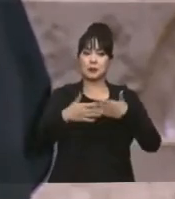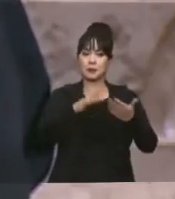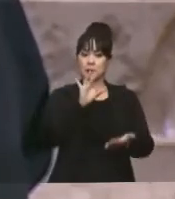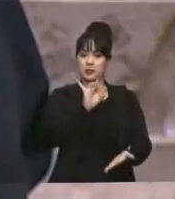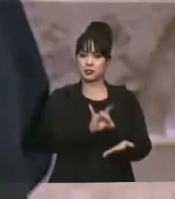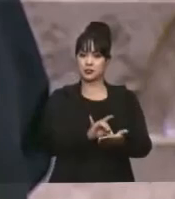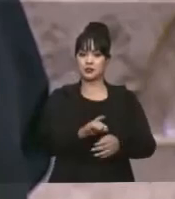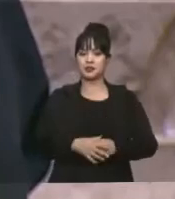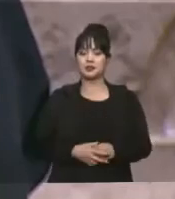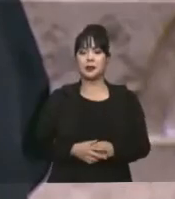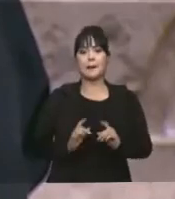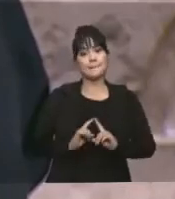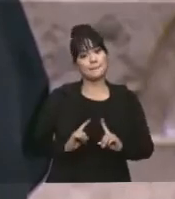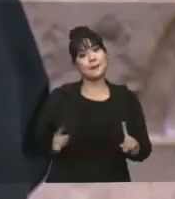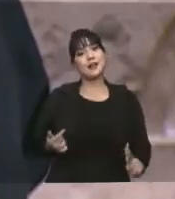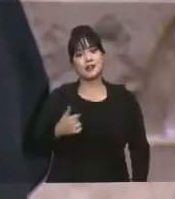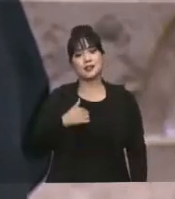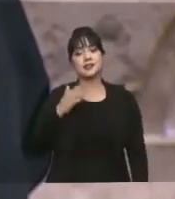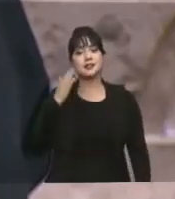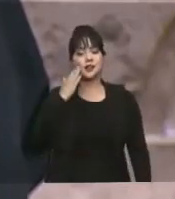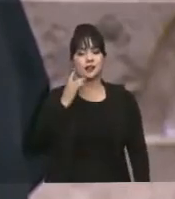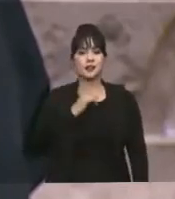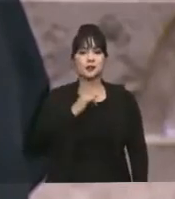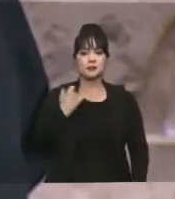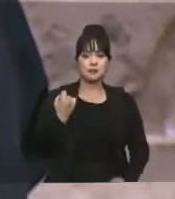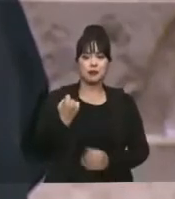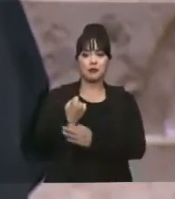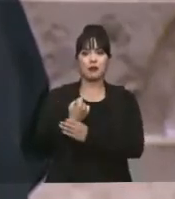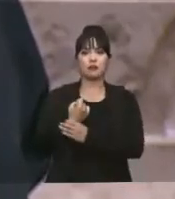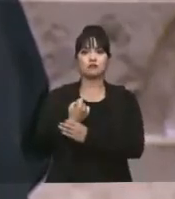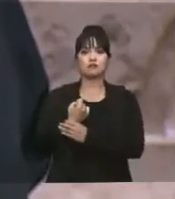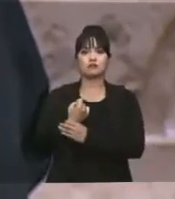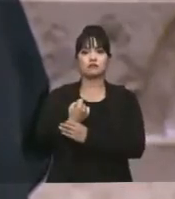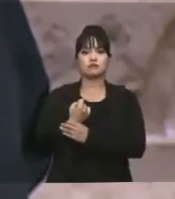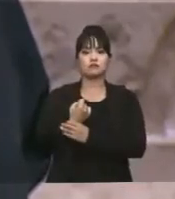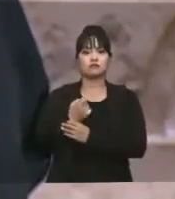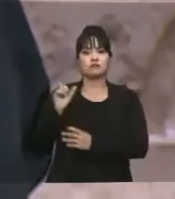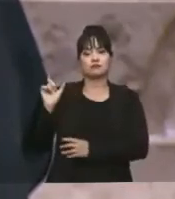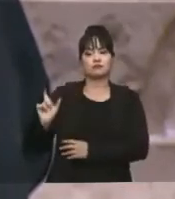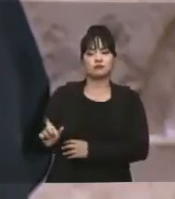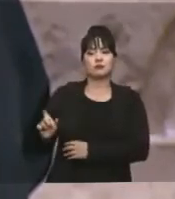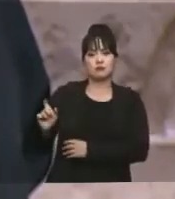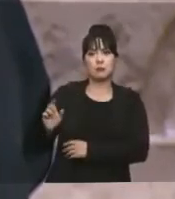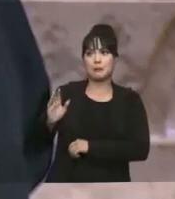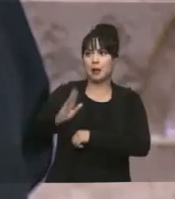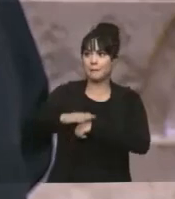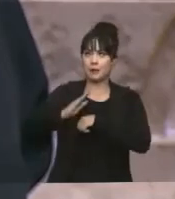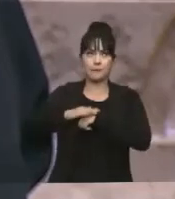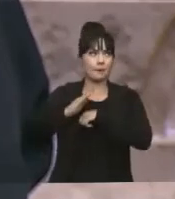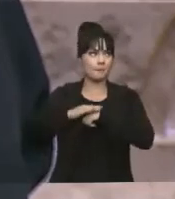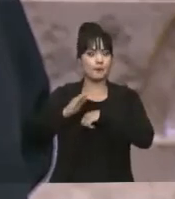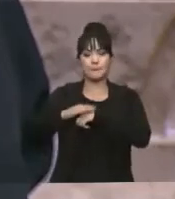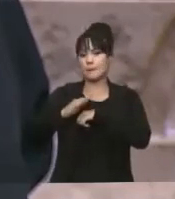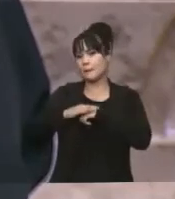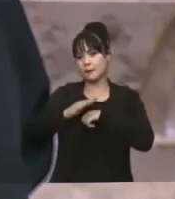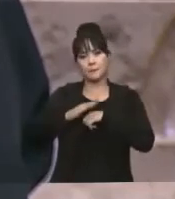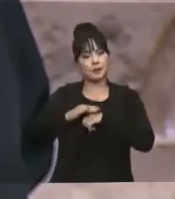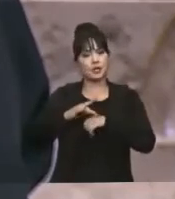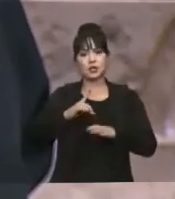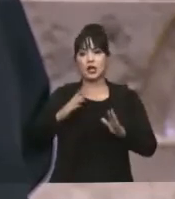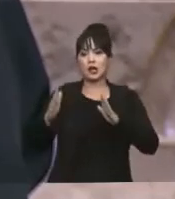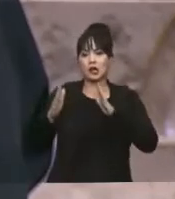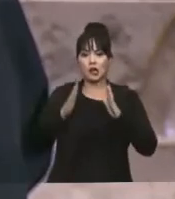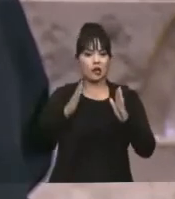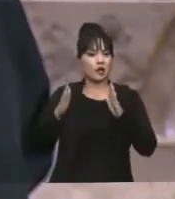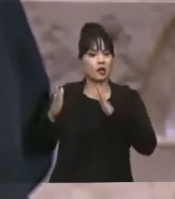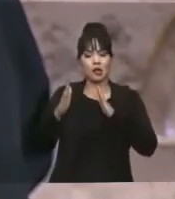projeções, mas sei que devemos preservar, tanto quanto possível, o maior grau